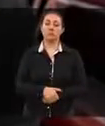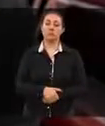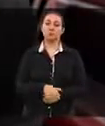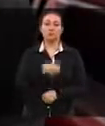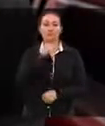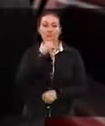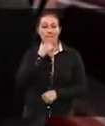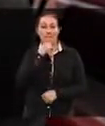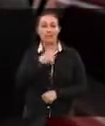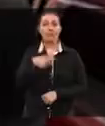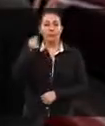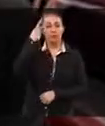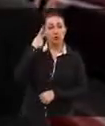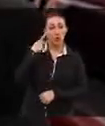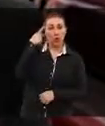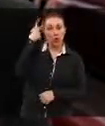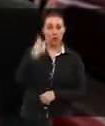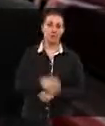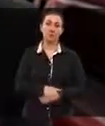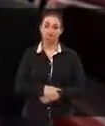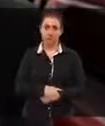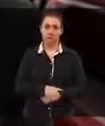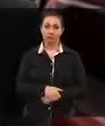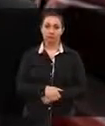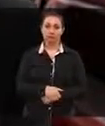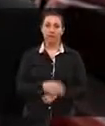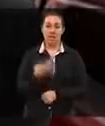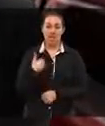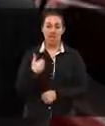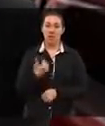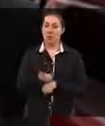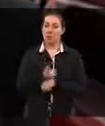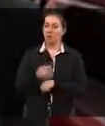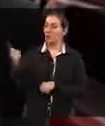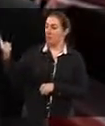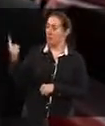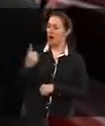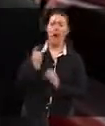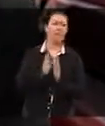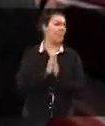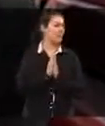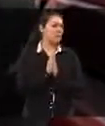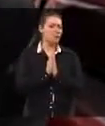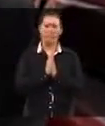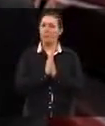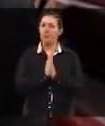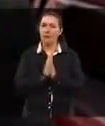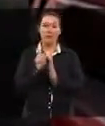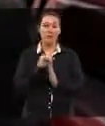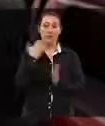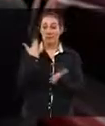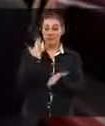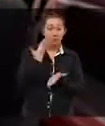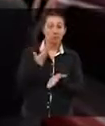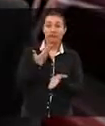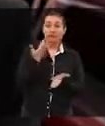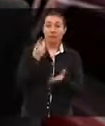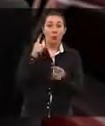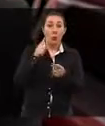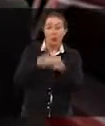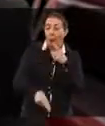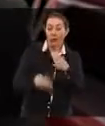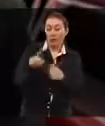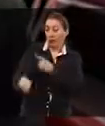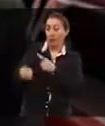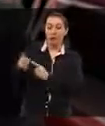por exemplo, o exemplo clássico do chocolate, tá? Que eu vejo muito isso na minha prática clínica. Ai, Fernanda, sento na minha mesa assim, meus